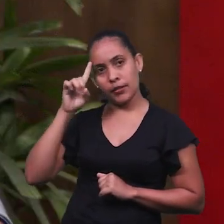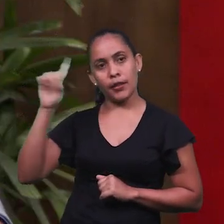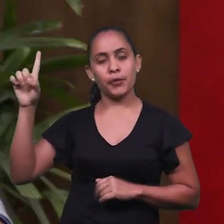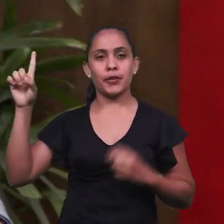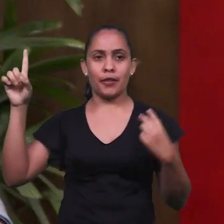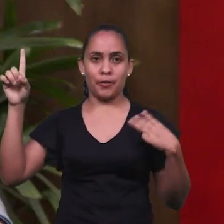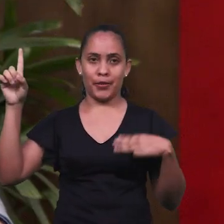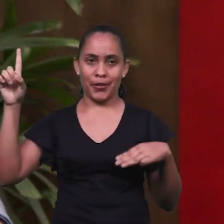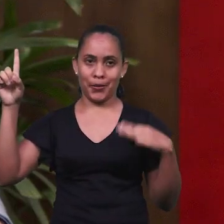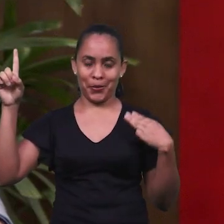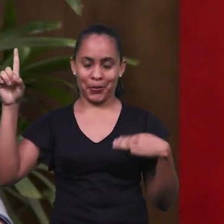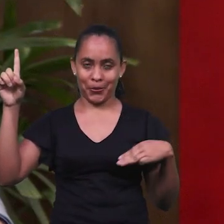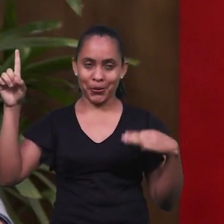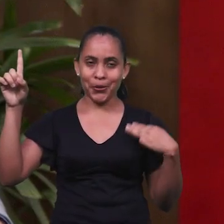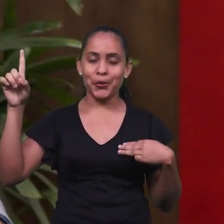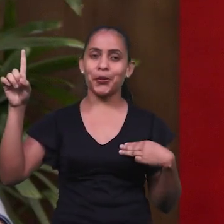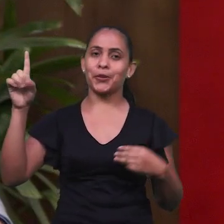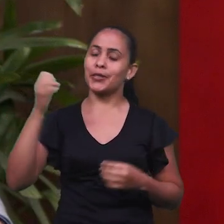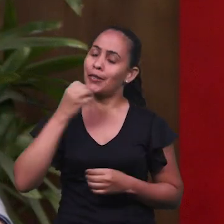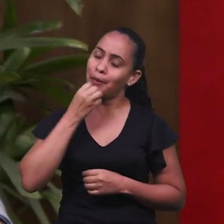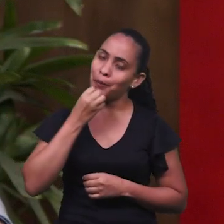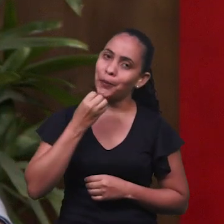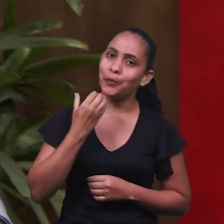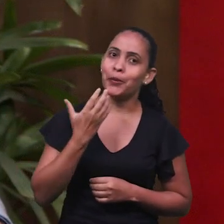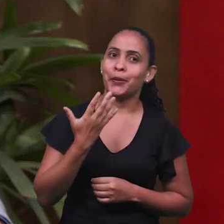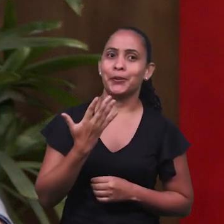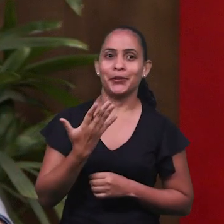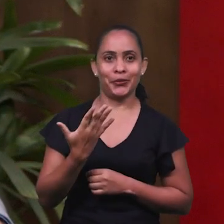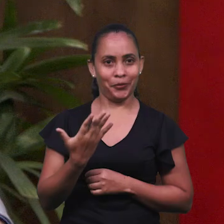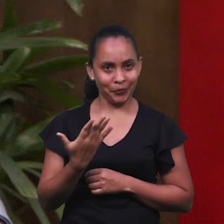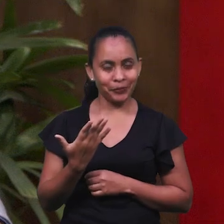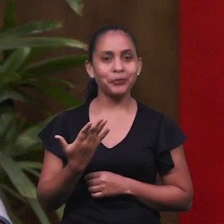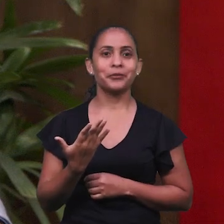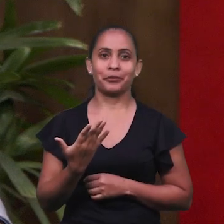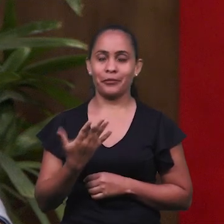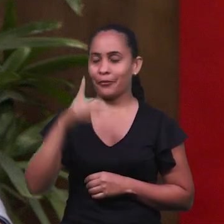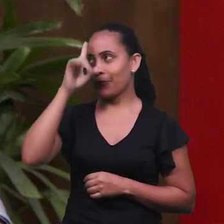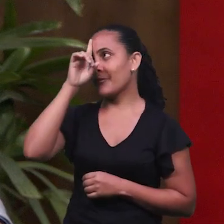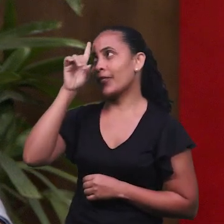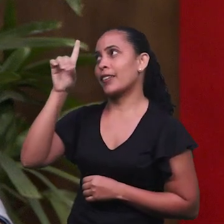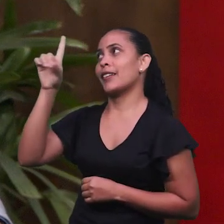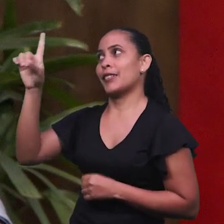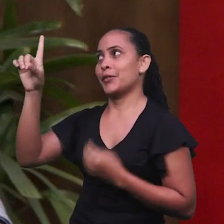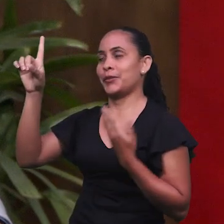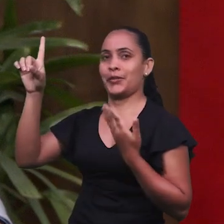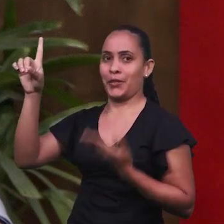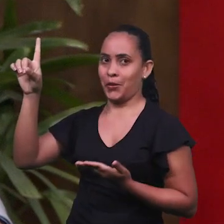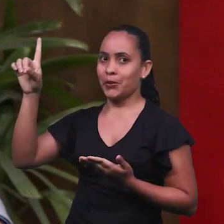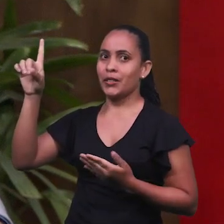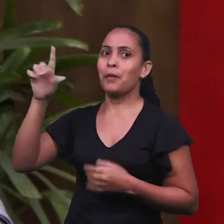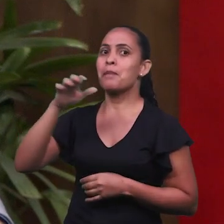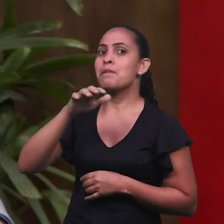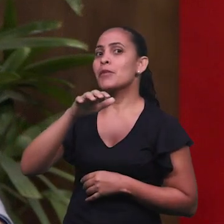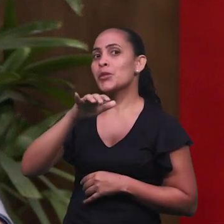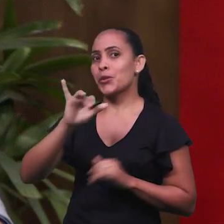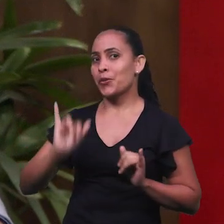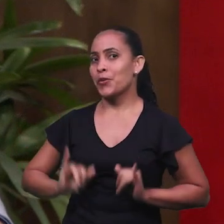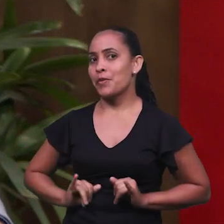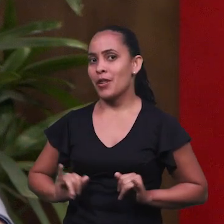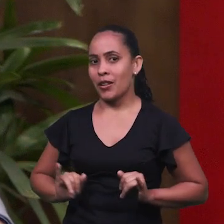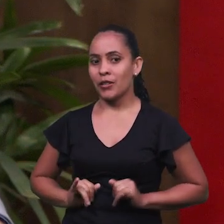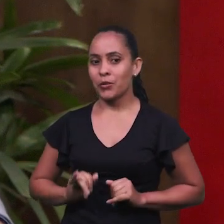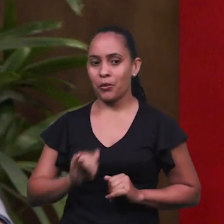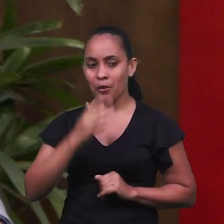Deus misericordioso. Ele é um Deus longânimo. Ele é um Deus que aí ele pega o sofrimento, ou seja, o homem